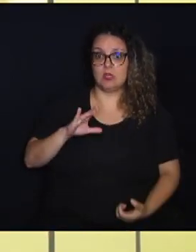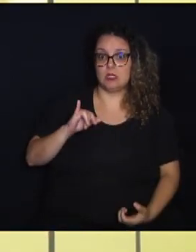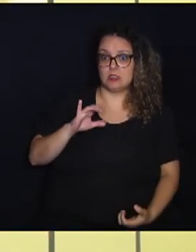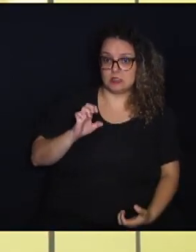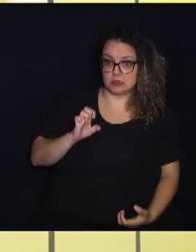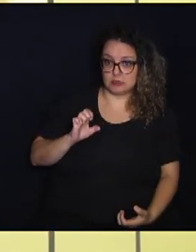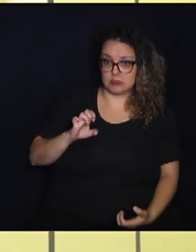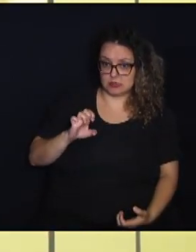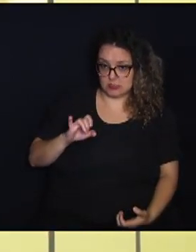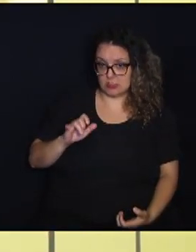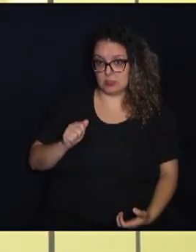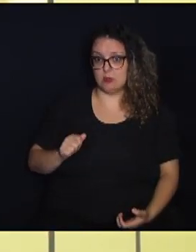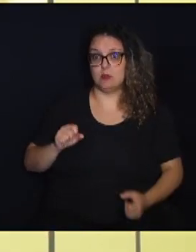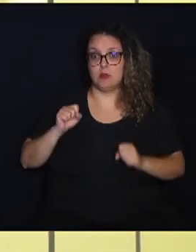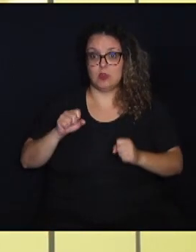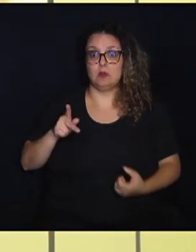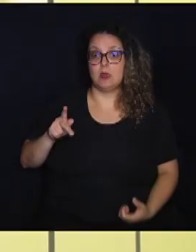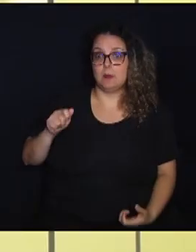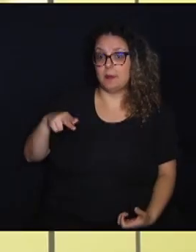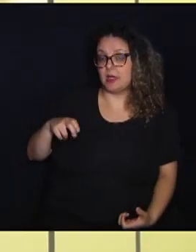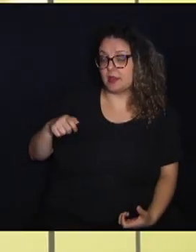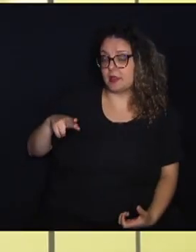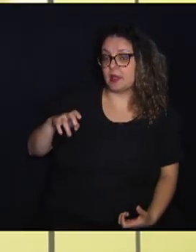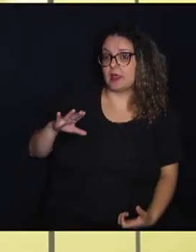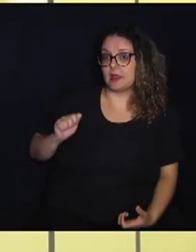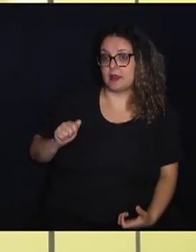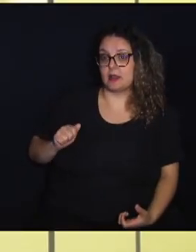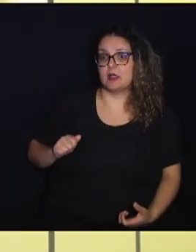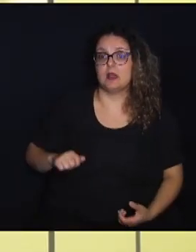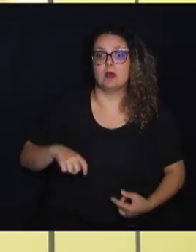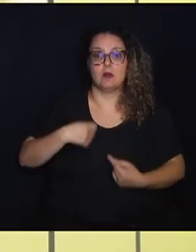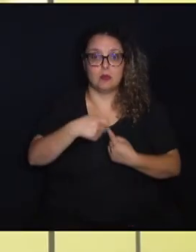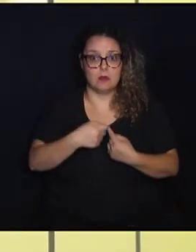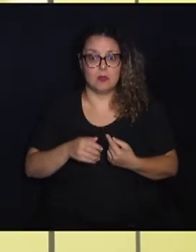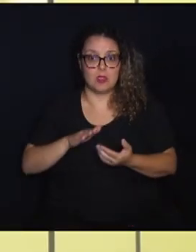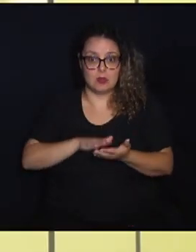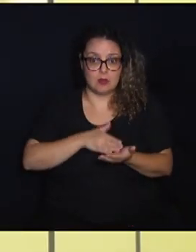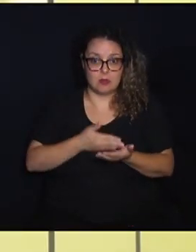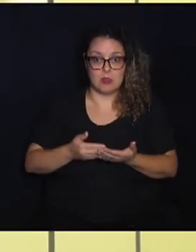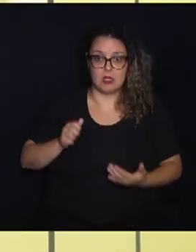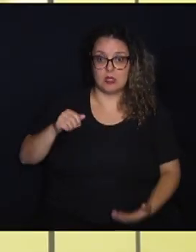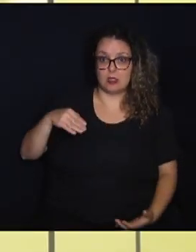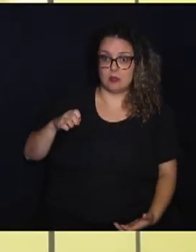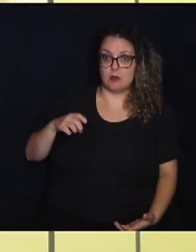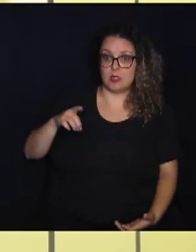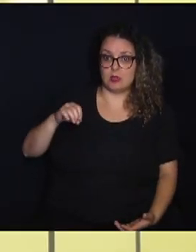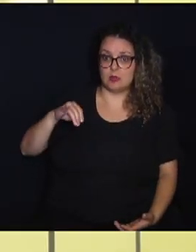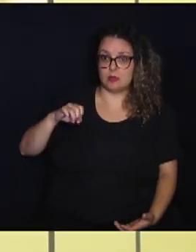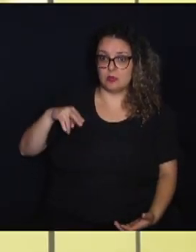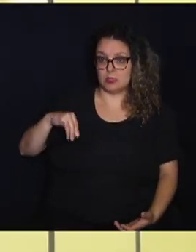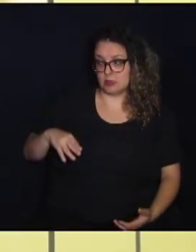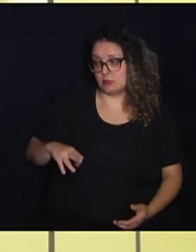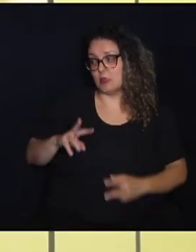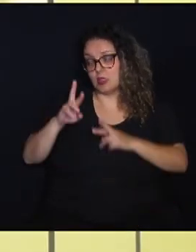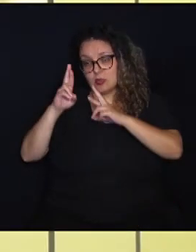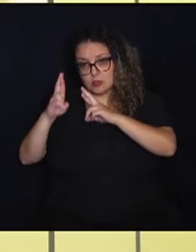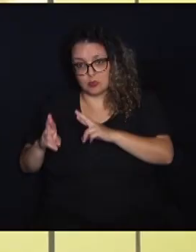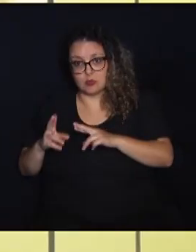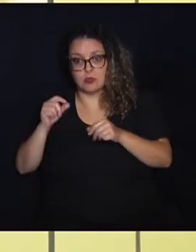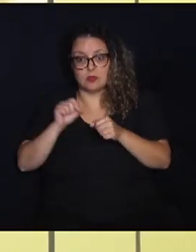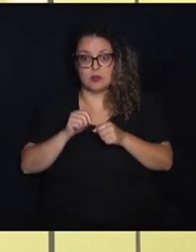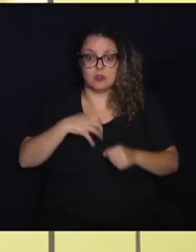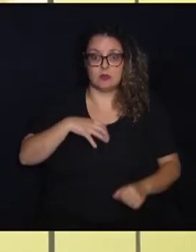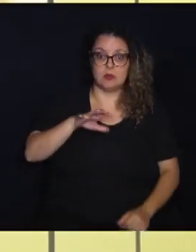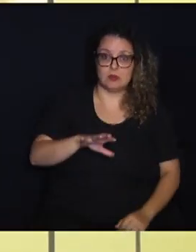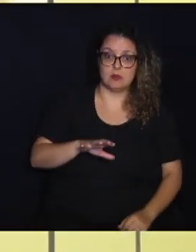ser uma panqueca com uma banana, uma pasta de amendoim e vai dormir, ok? Fez isso? Se você